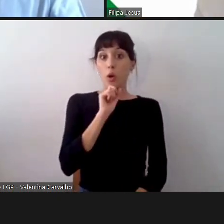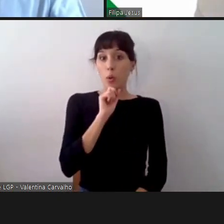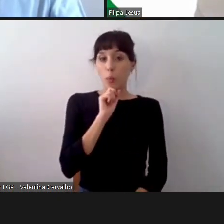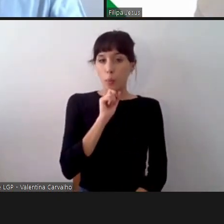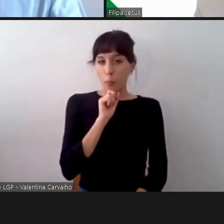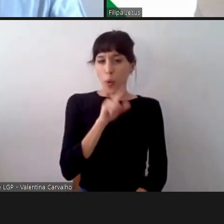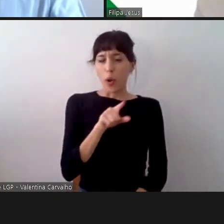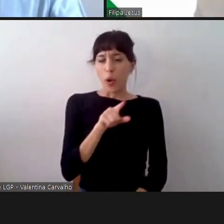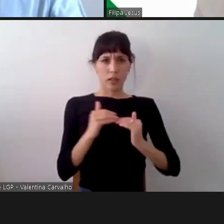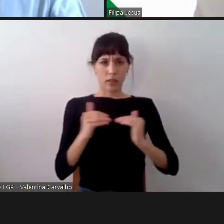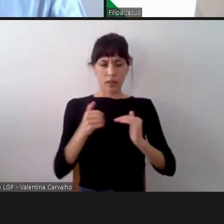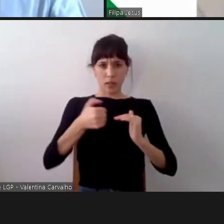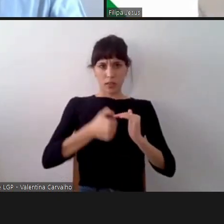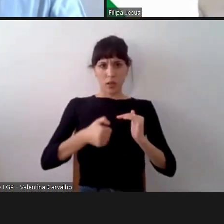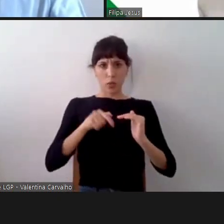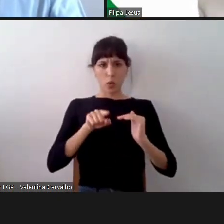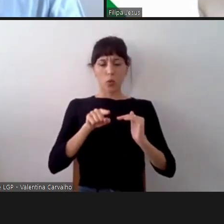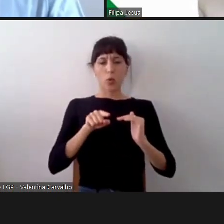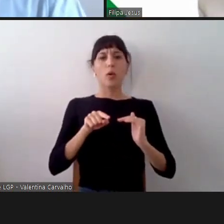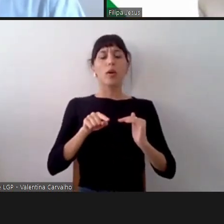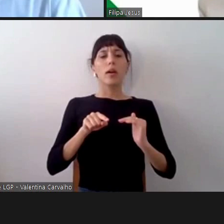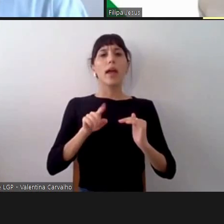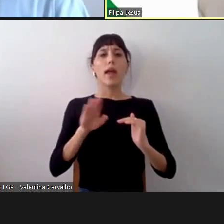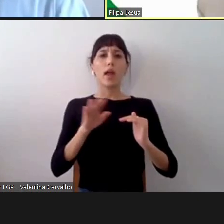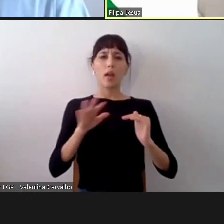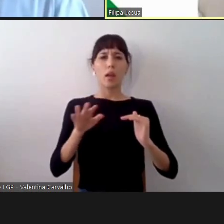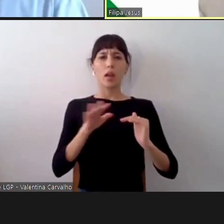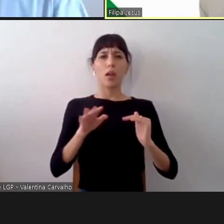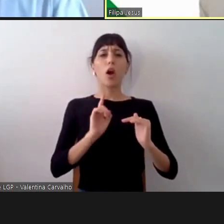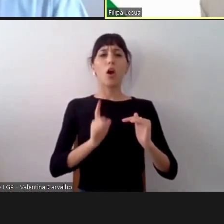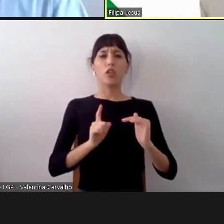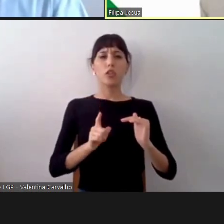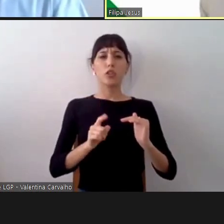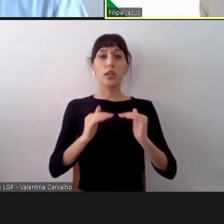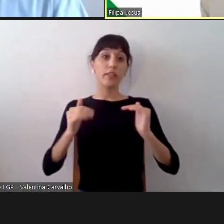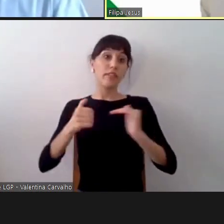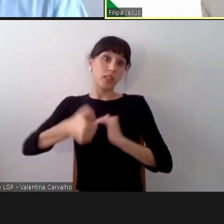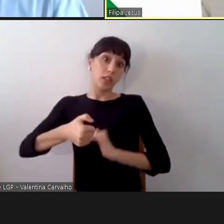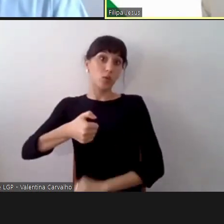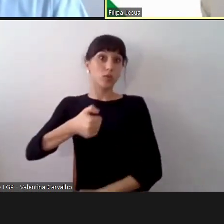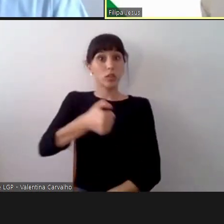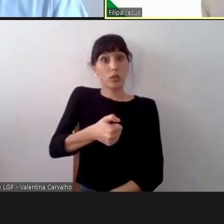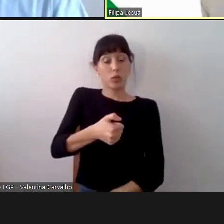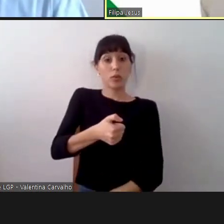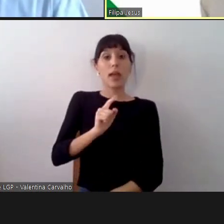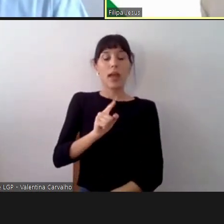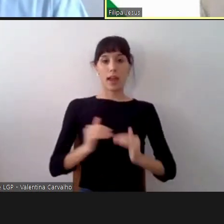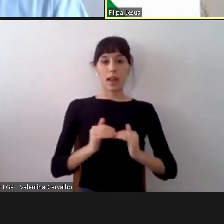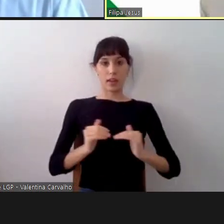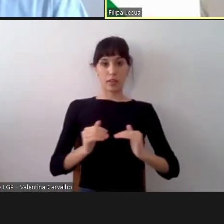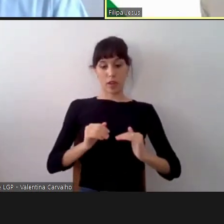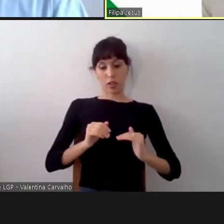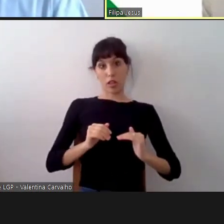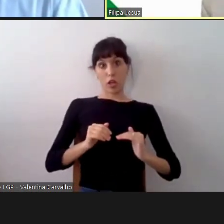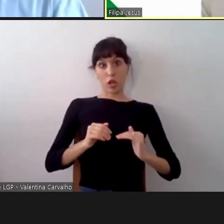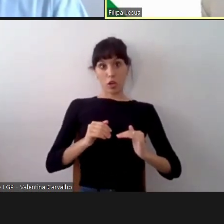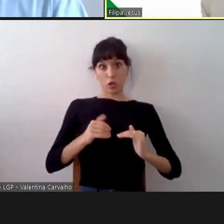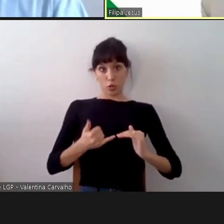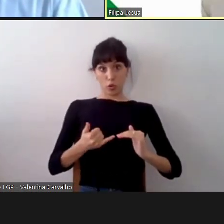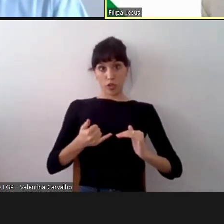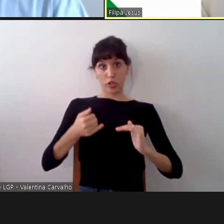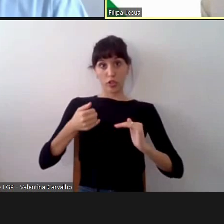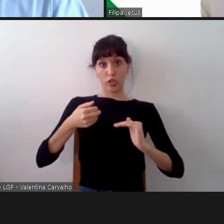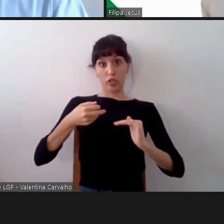nível 5, qual é o nível de qualificação? É o 5. Portanto, nós temos o nível 2, o nível 4, o nível 5. O nível